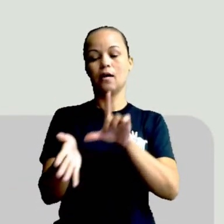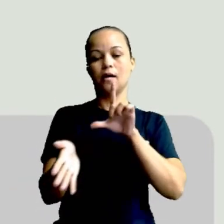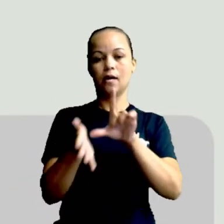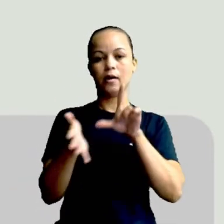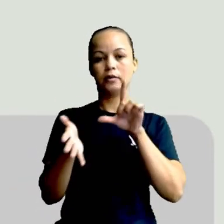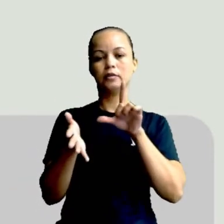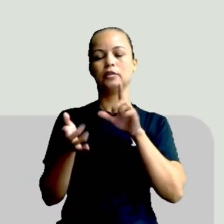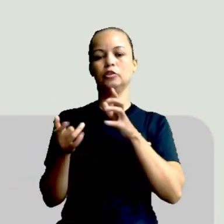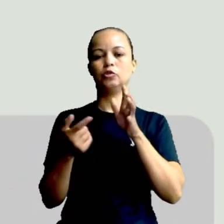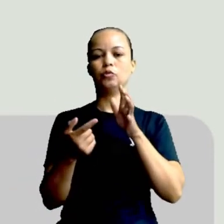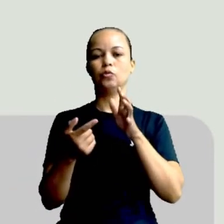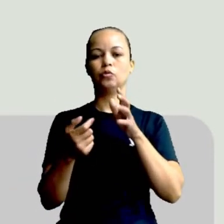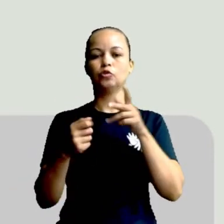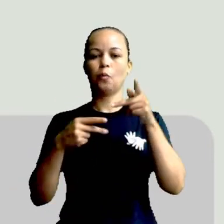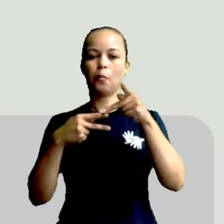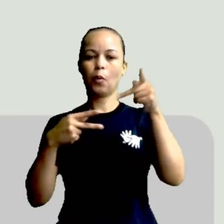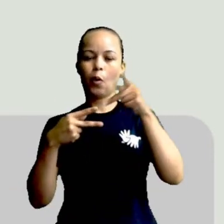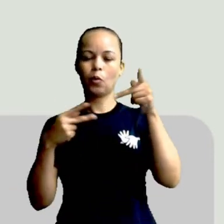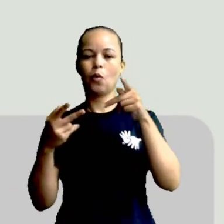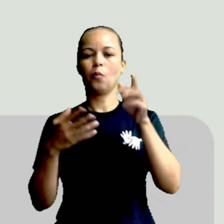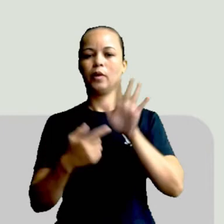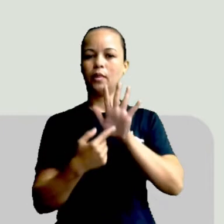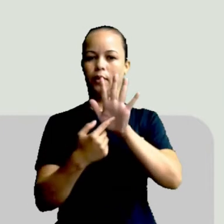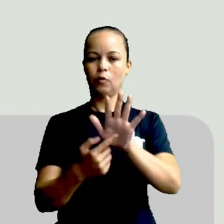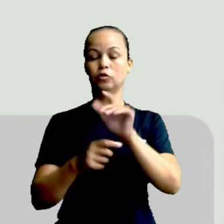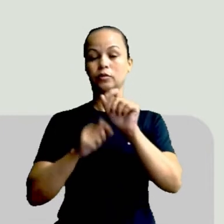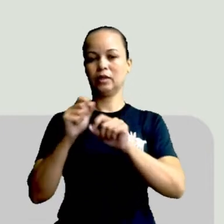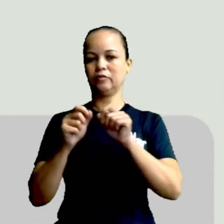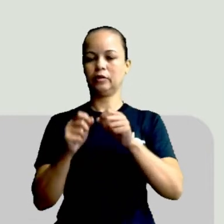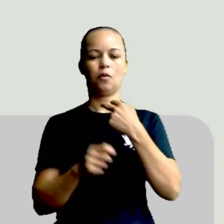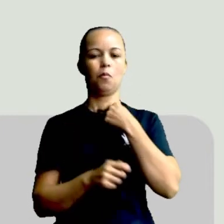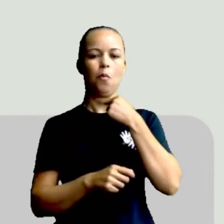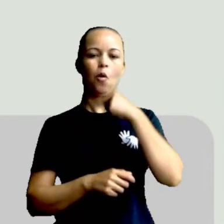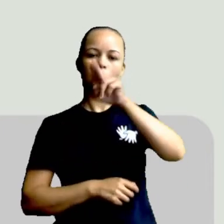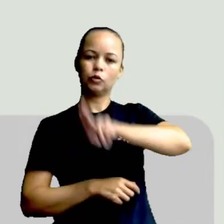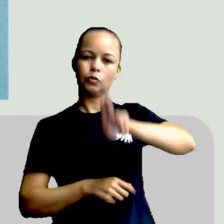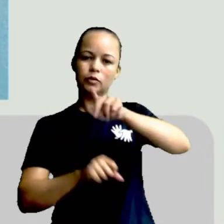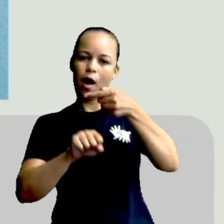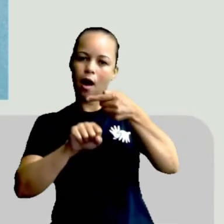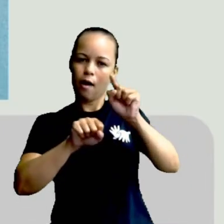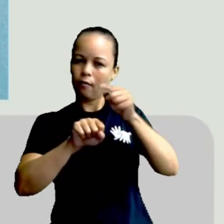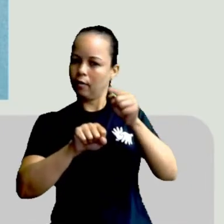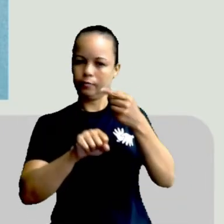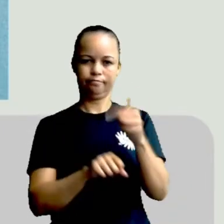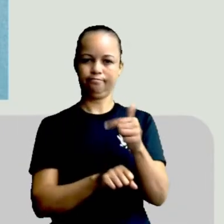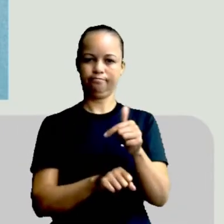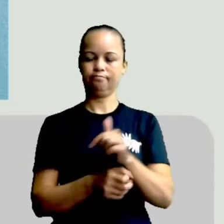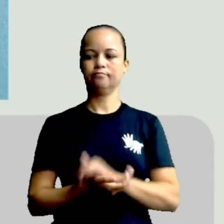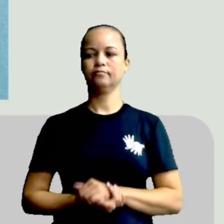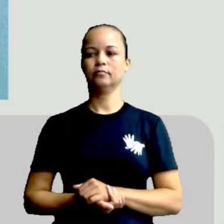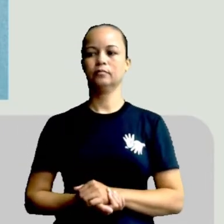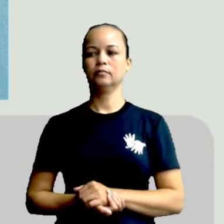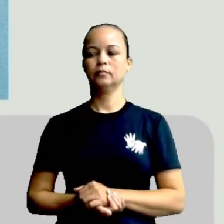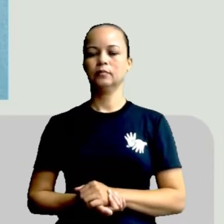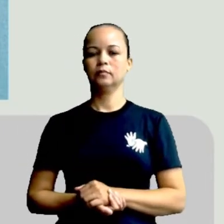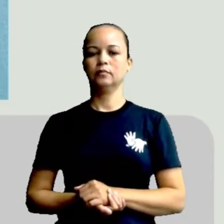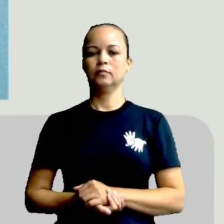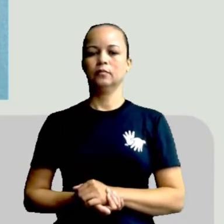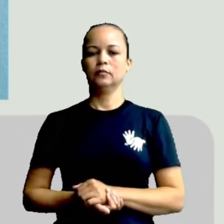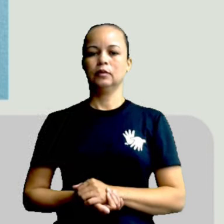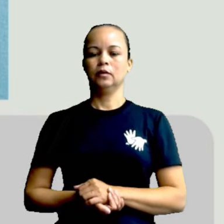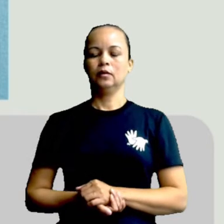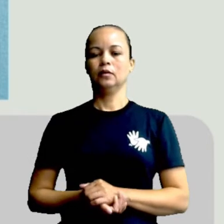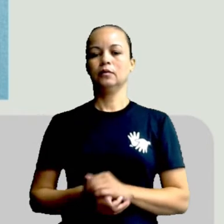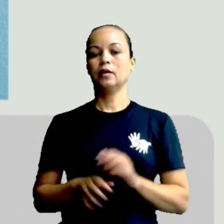antes do pronome demonstrativo não devemos também usar crase em Oi e